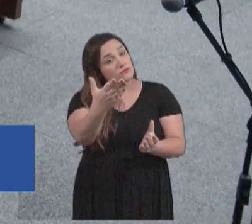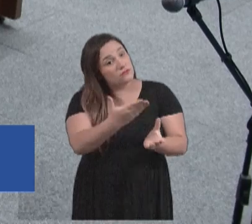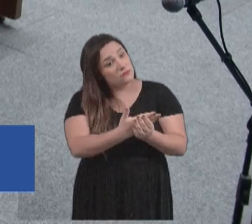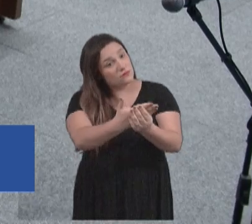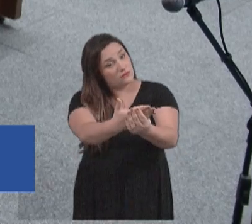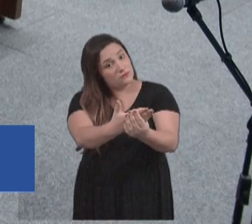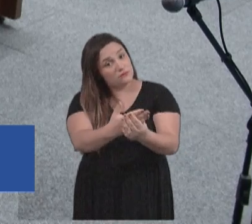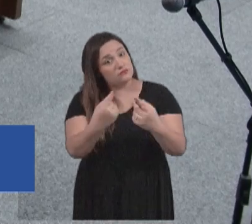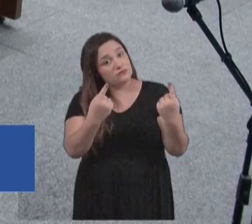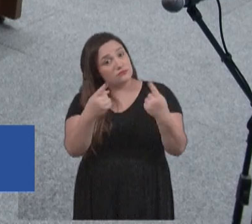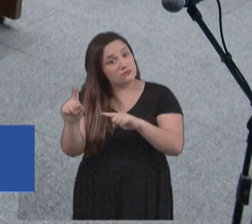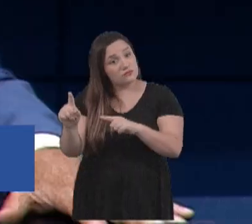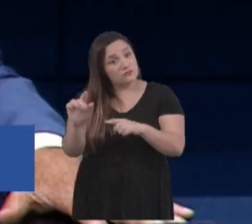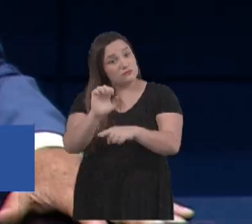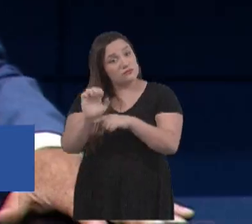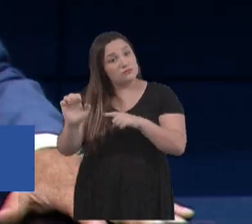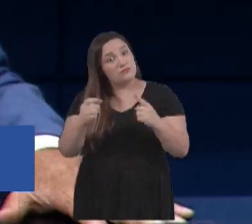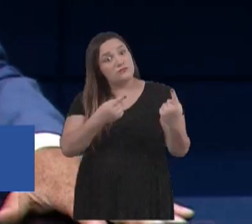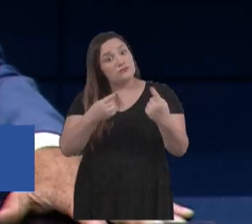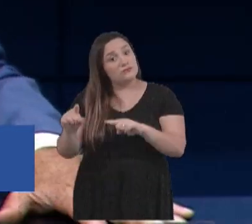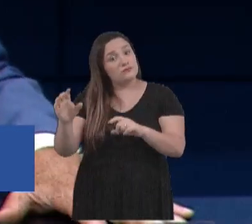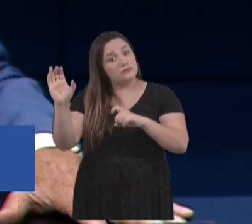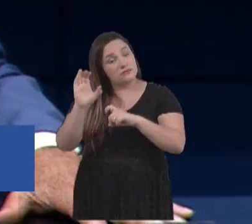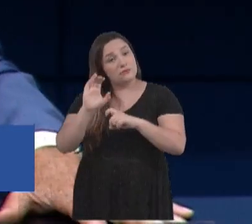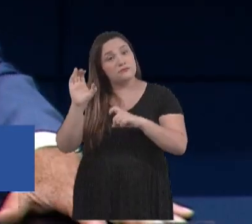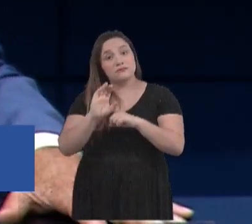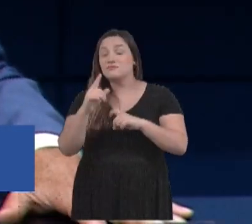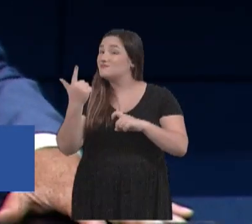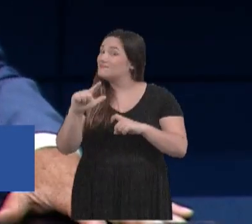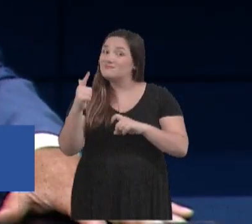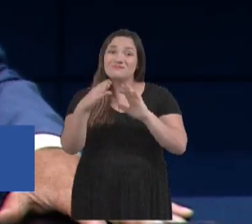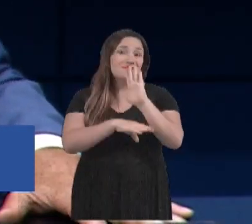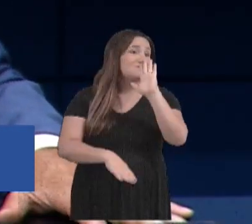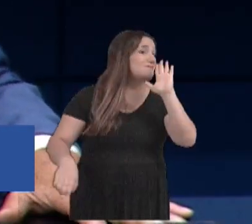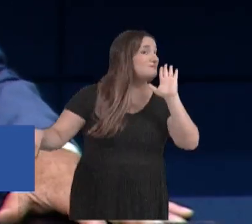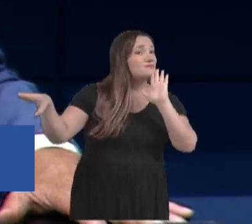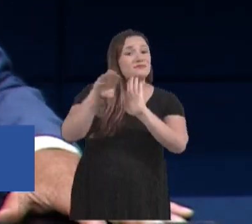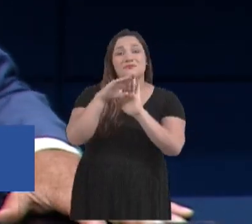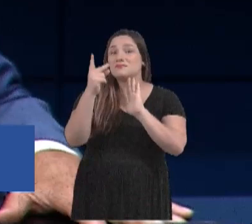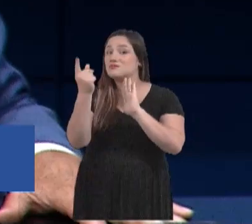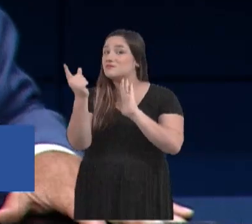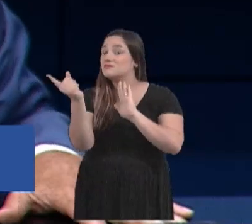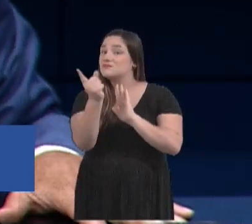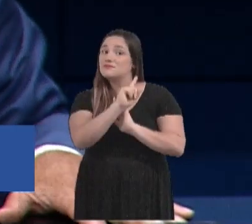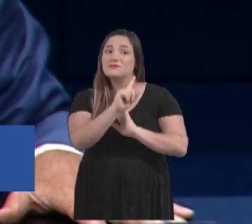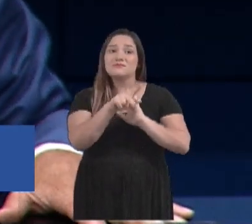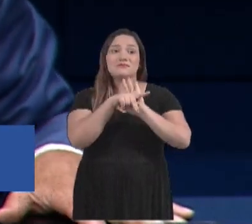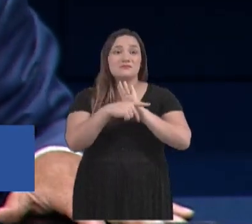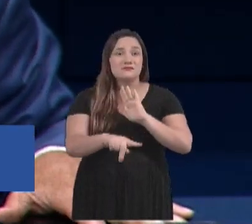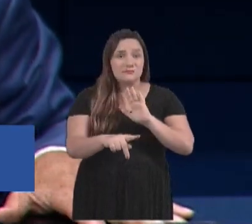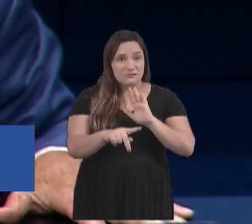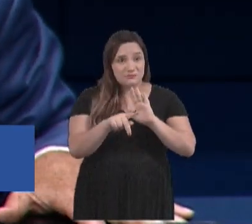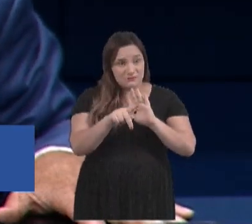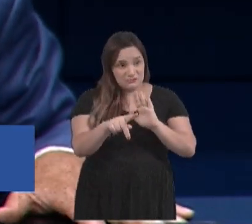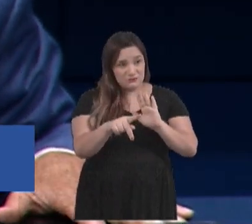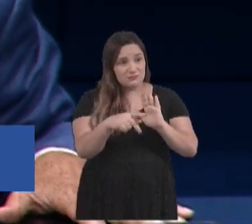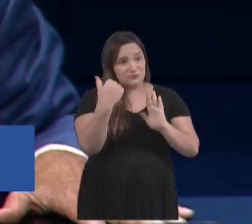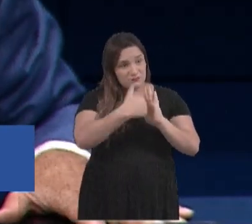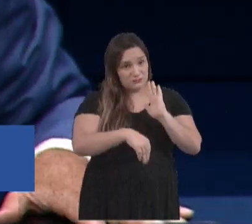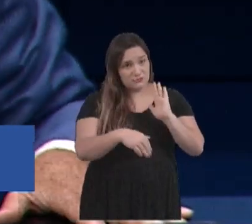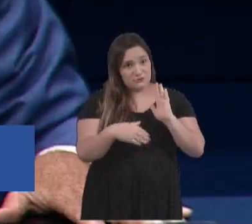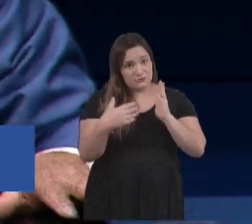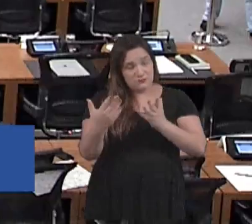Excelência, contra o Estado e contra a CACEMES. Não haverá aumento de valor na contribuição. Está entendido,